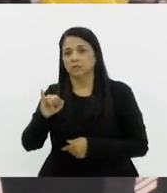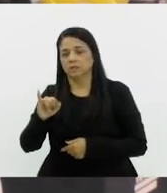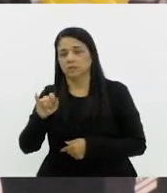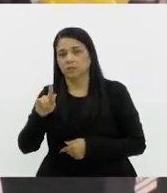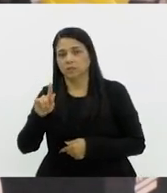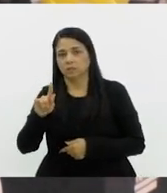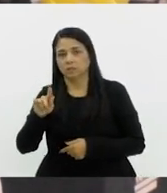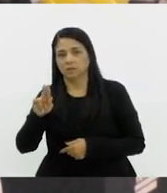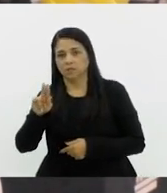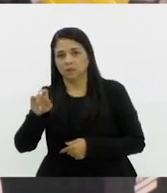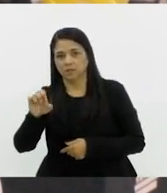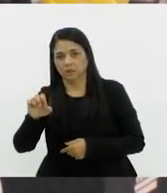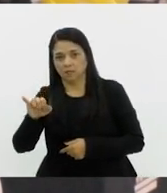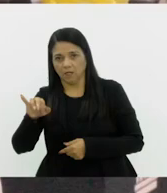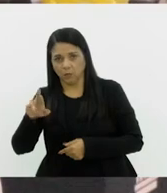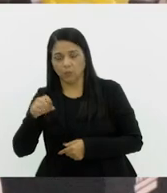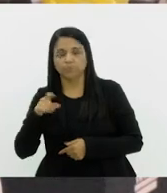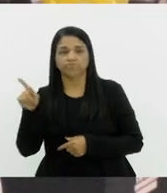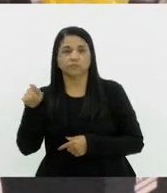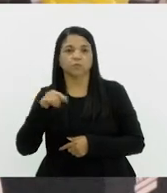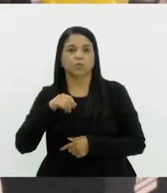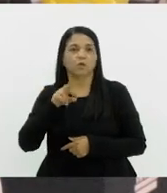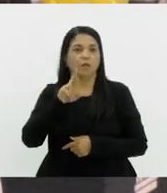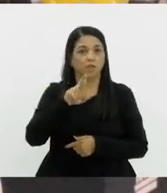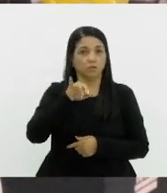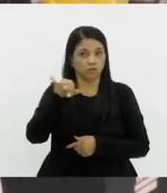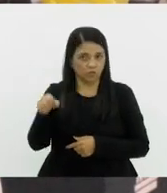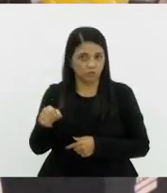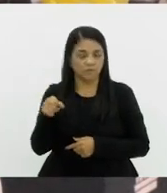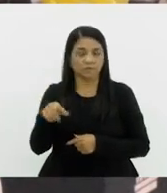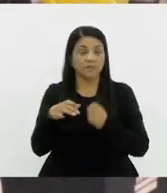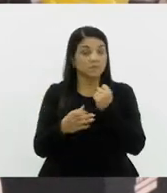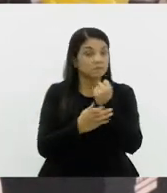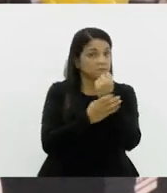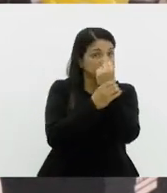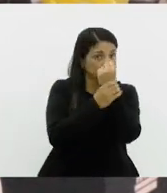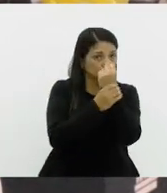proporcionou aí no RJ, a questão da segurança.